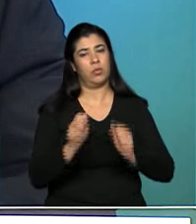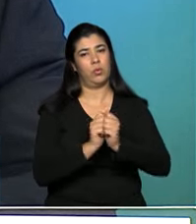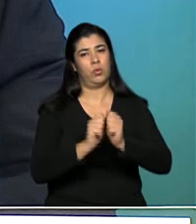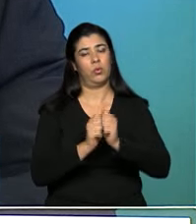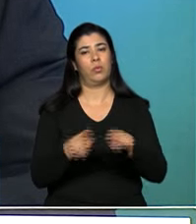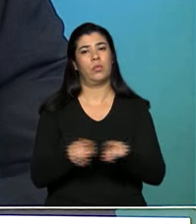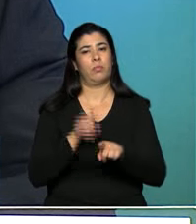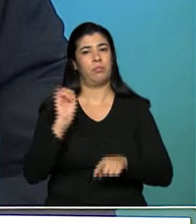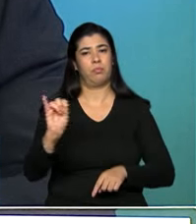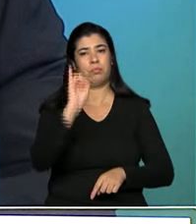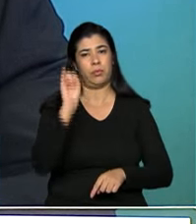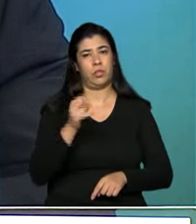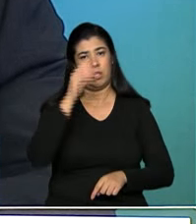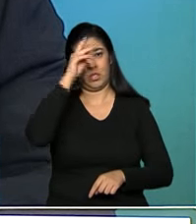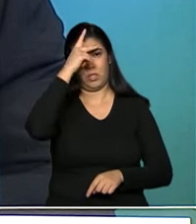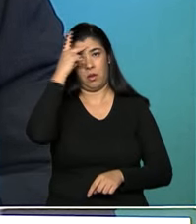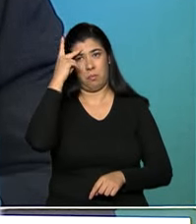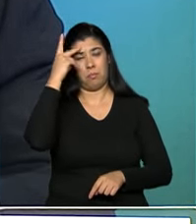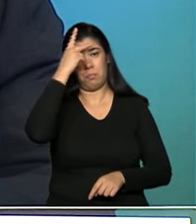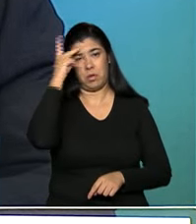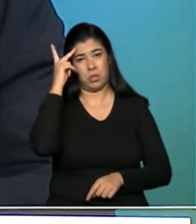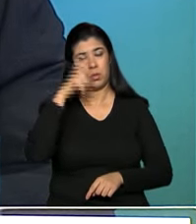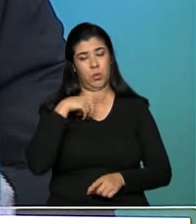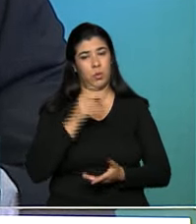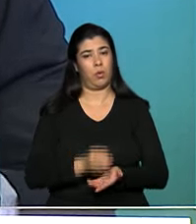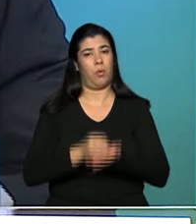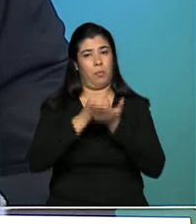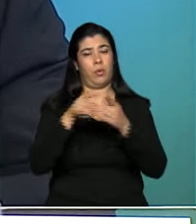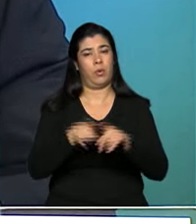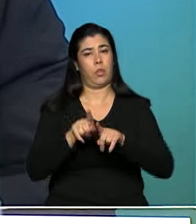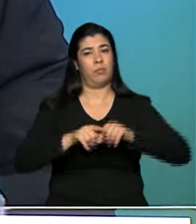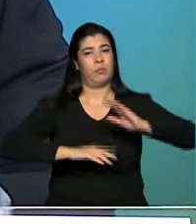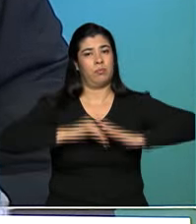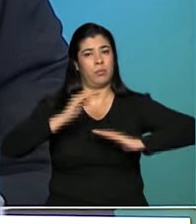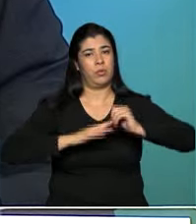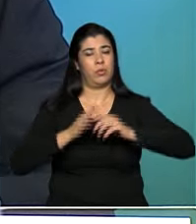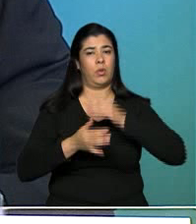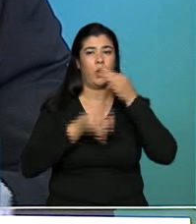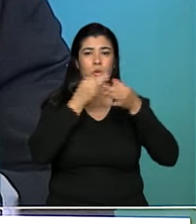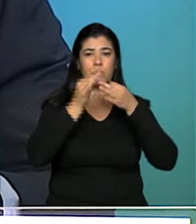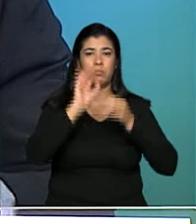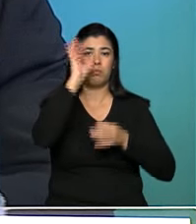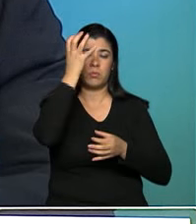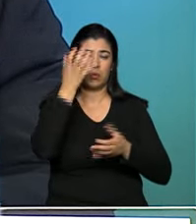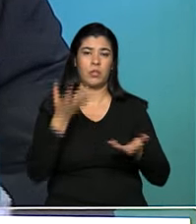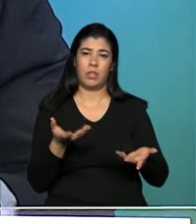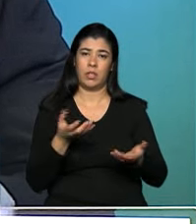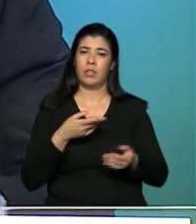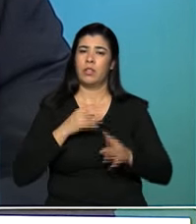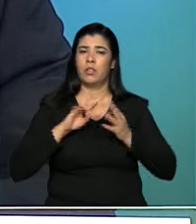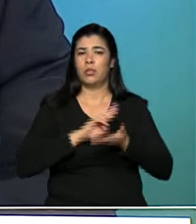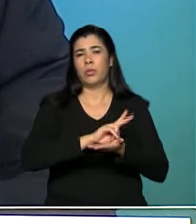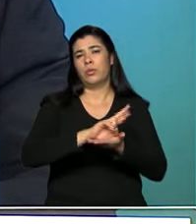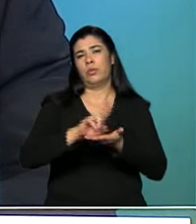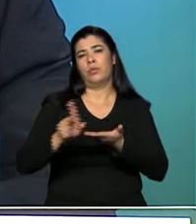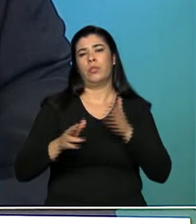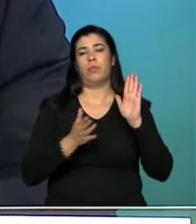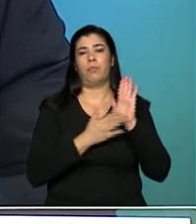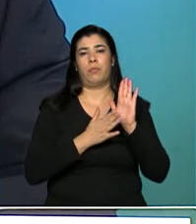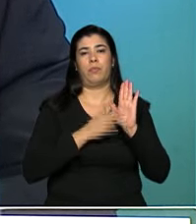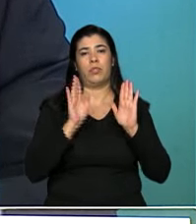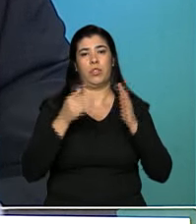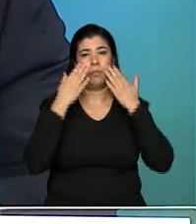sendo um importante agente de apoio de construção de solução não é só de apoio também de contribuição várias propostas que nós